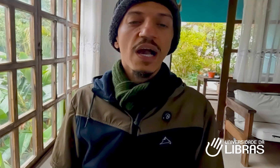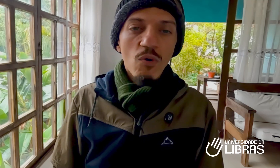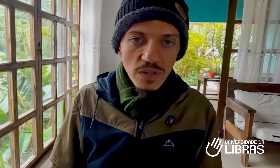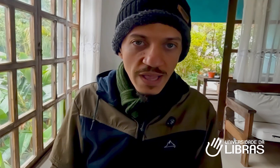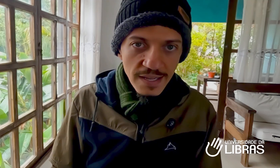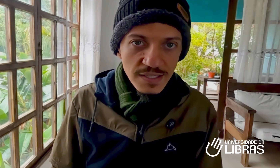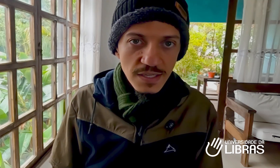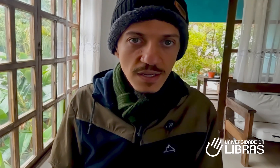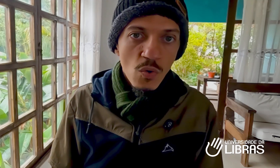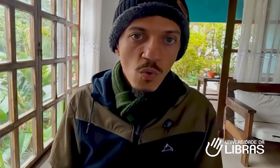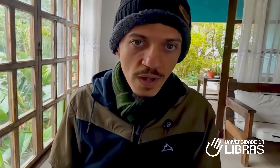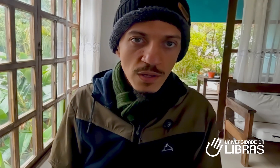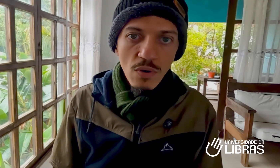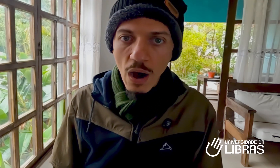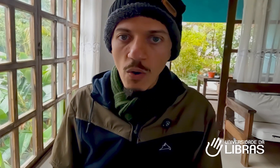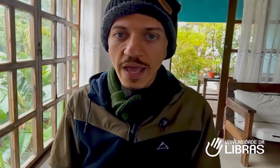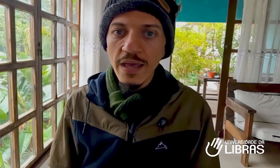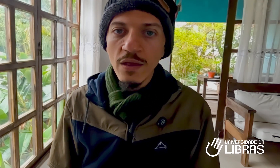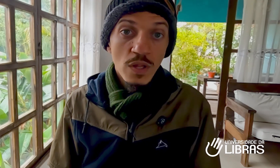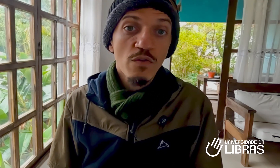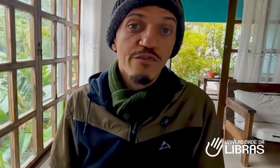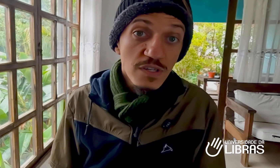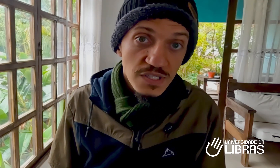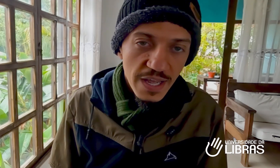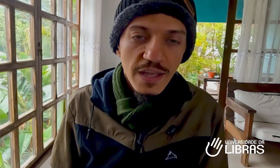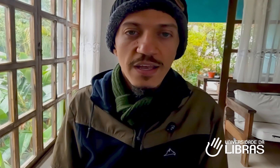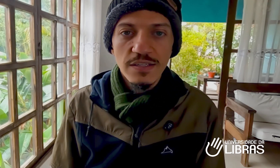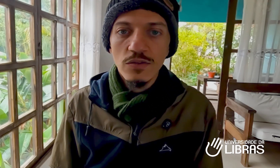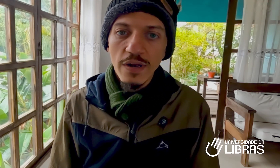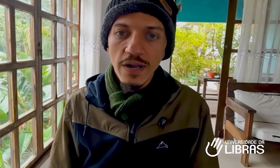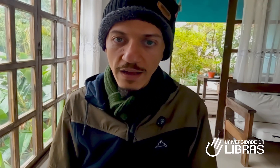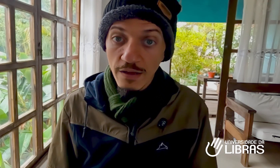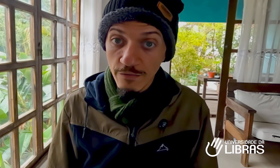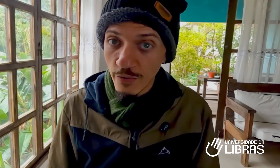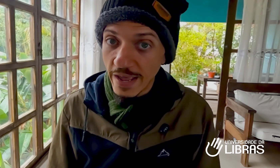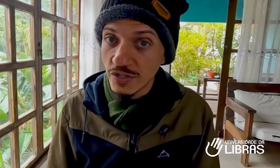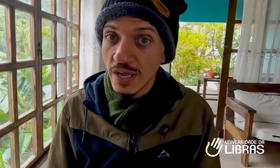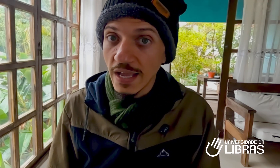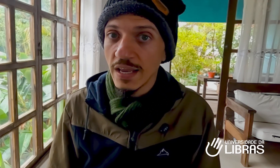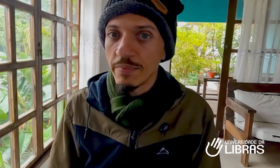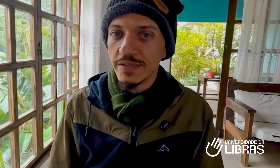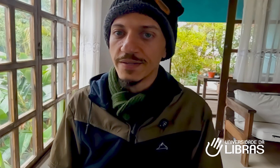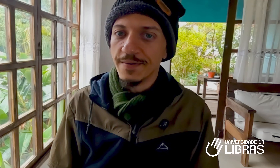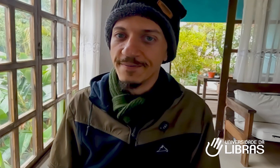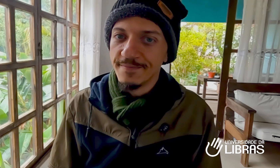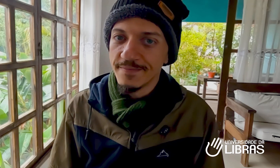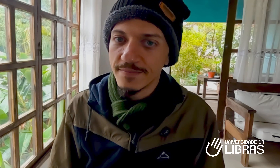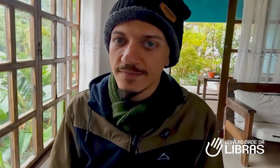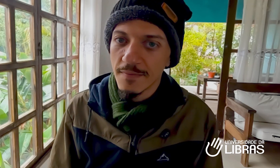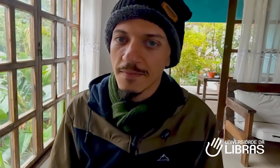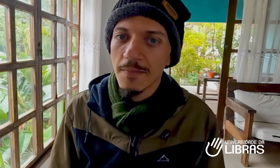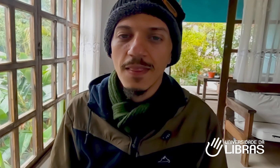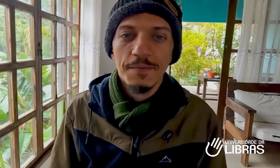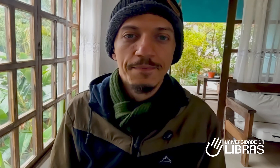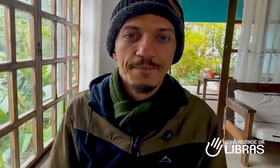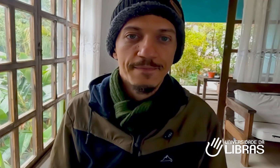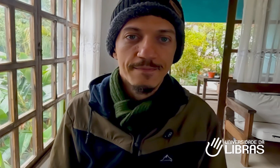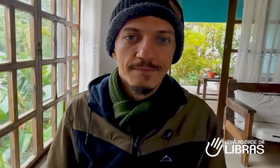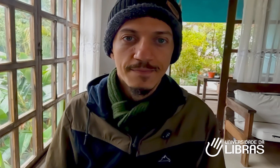que acontece quando você se tornar fluente em Libras.